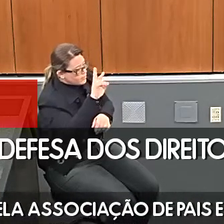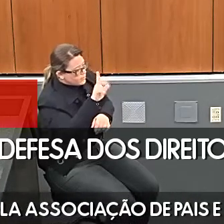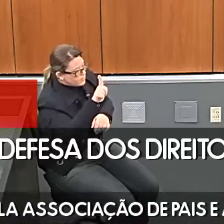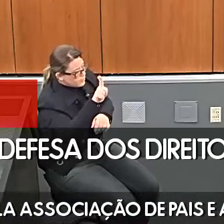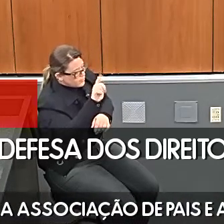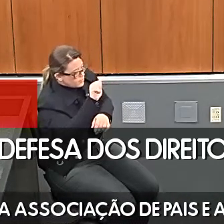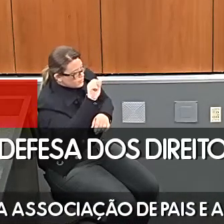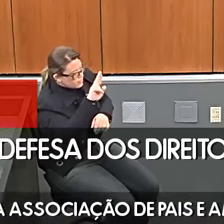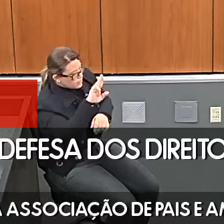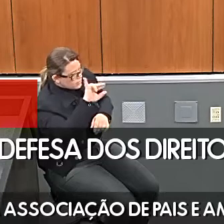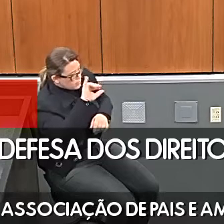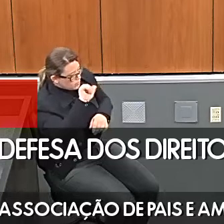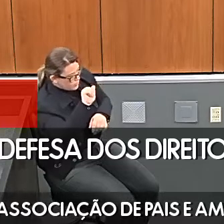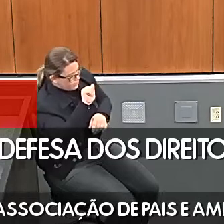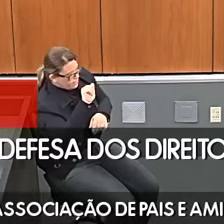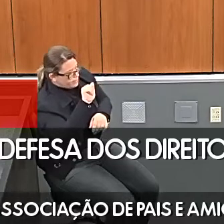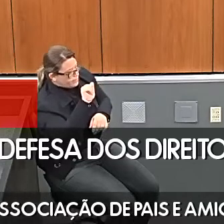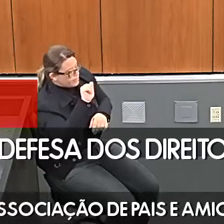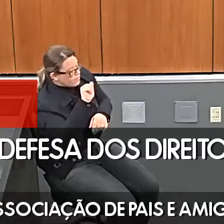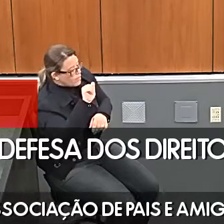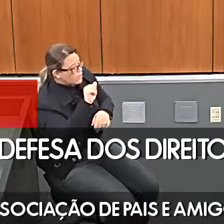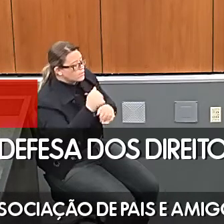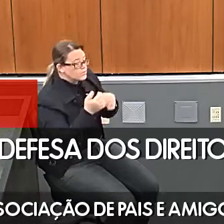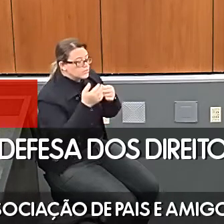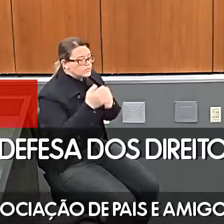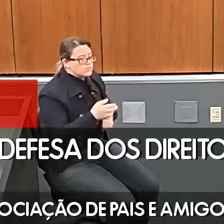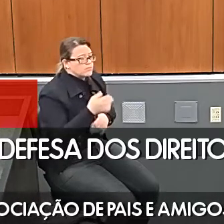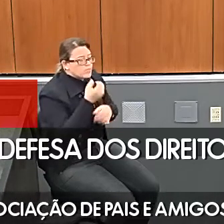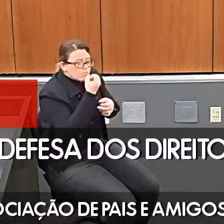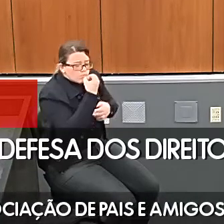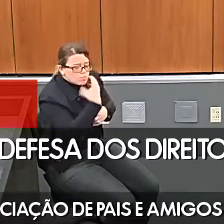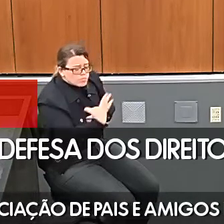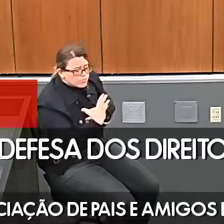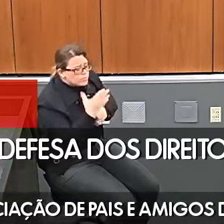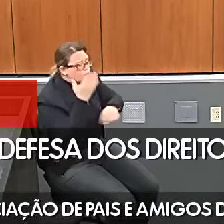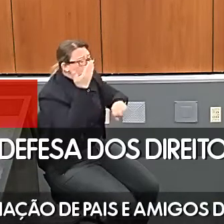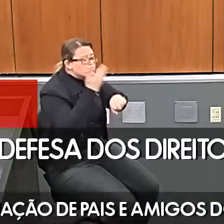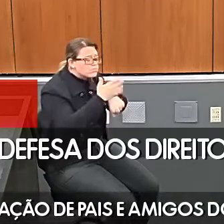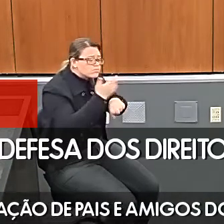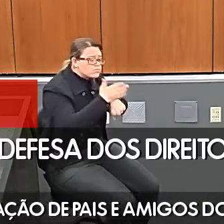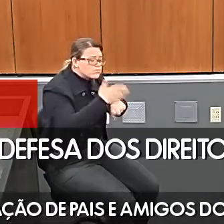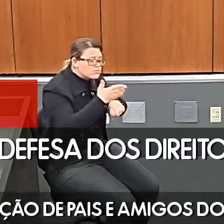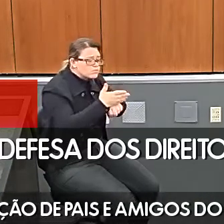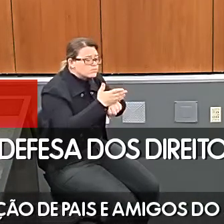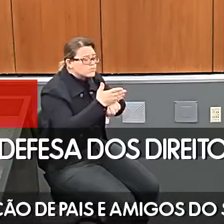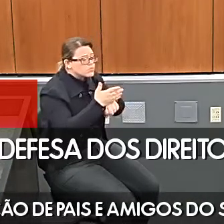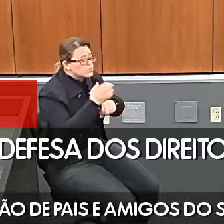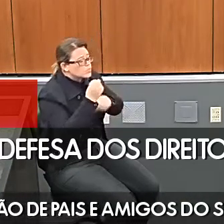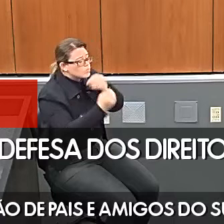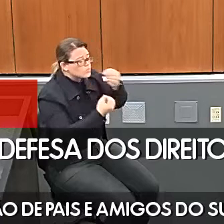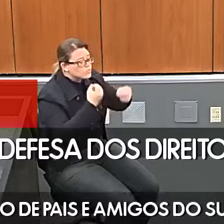visual, procuramos atendê-lo, e o curso nos deu noção de técnicas básicas